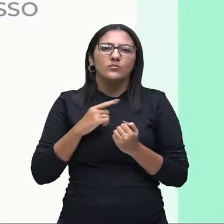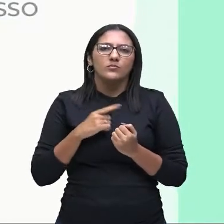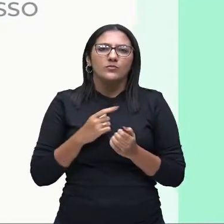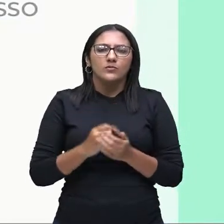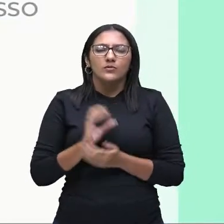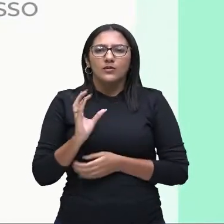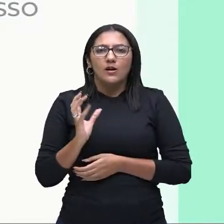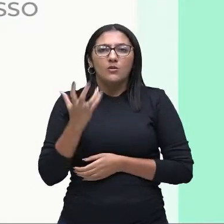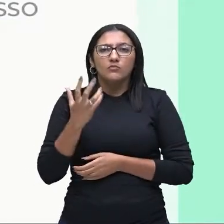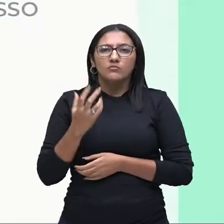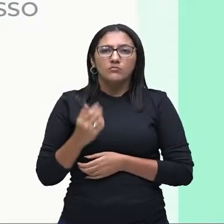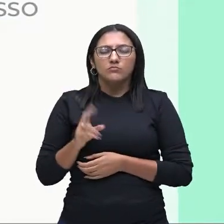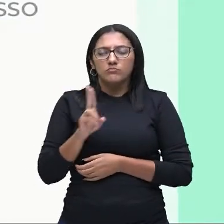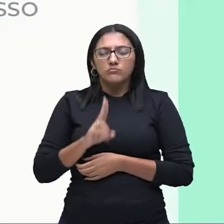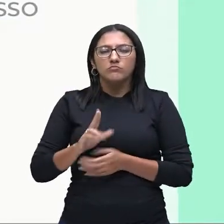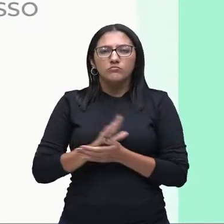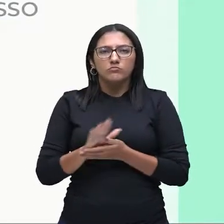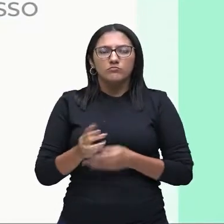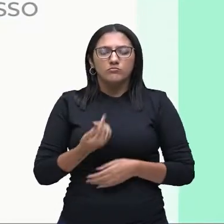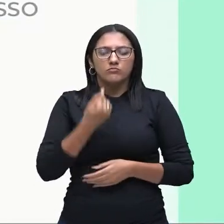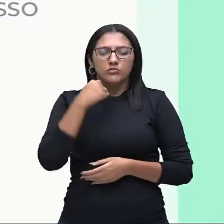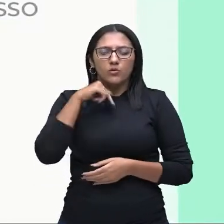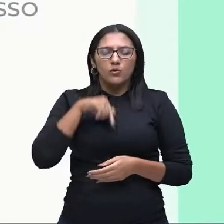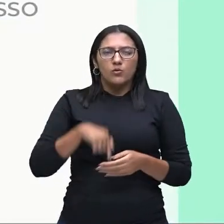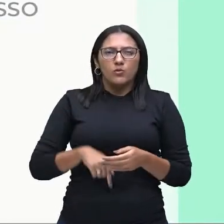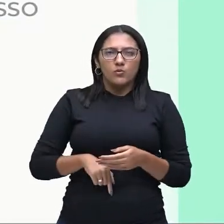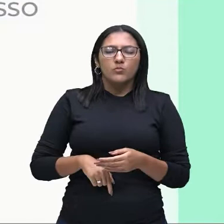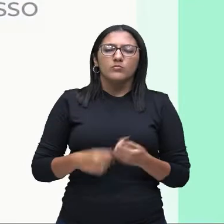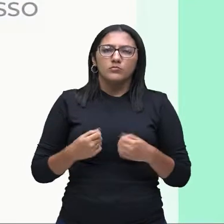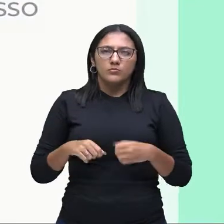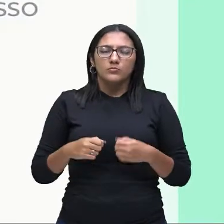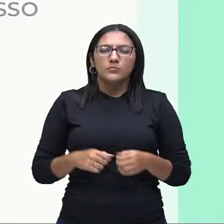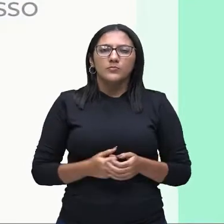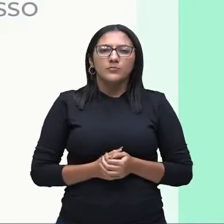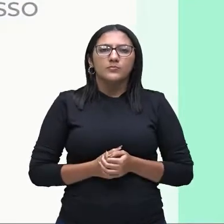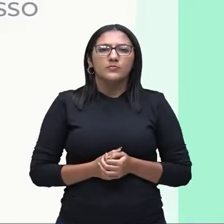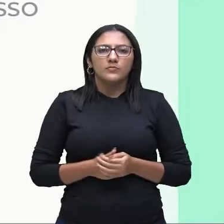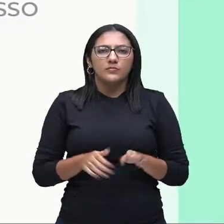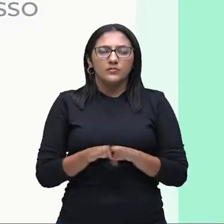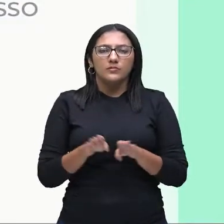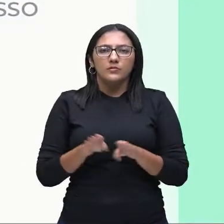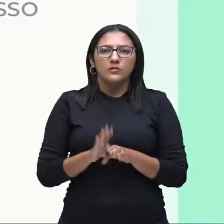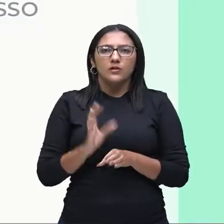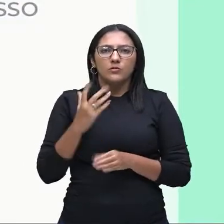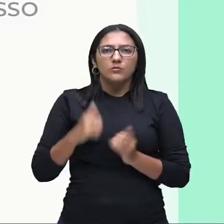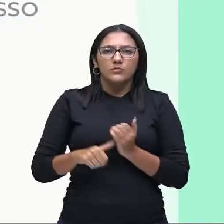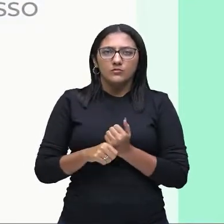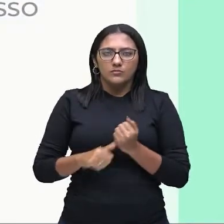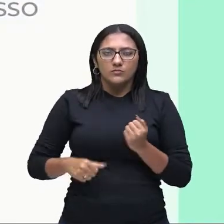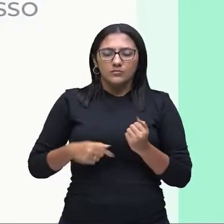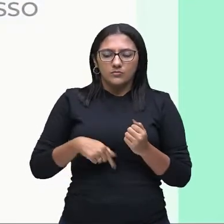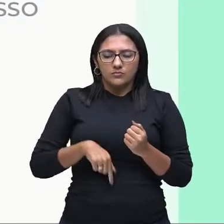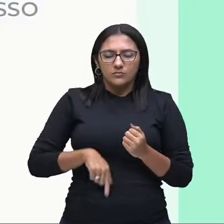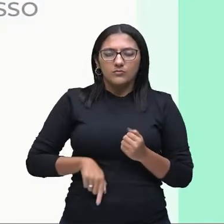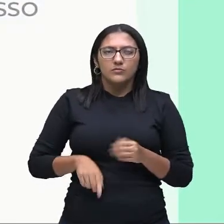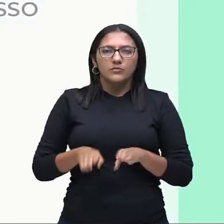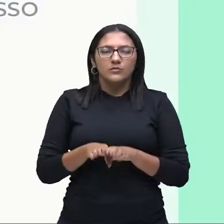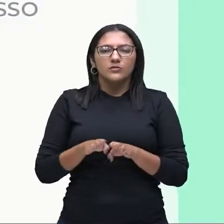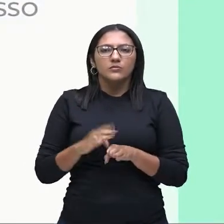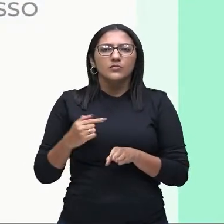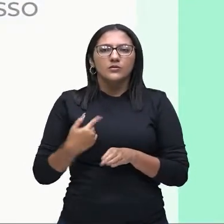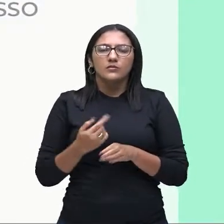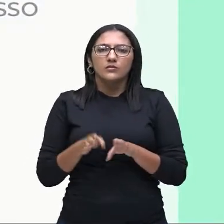não aproveitamos mais nada daquilo, então precisa ser eliminado. E assim como as fezes são eliminadas, nós também